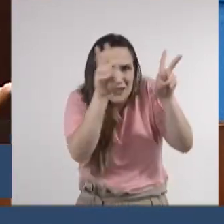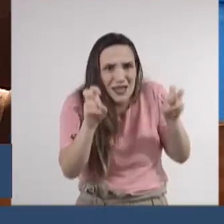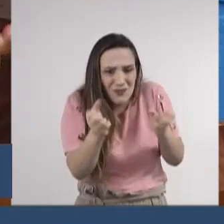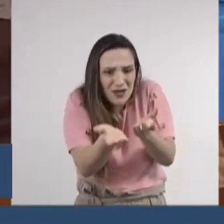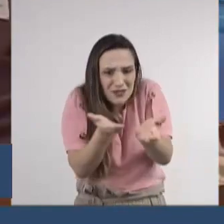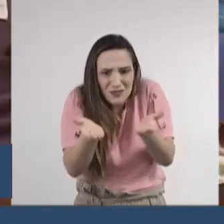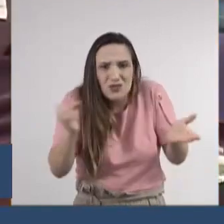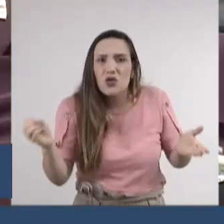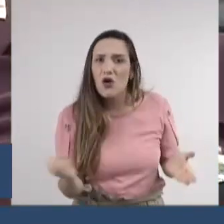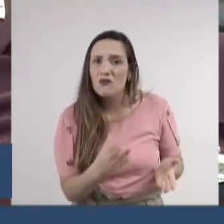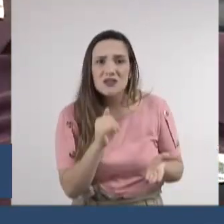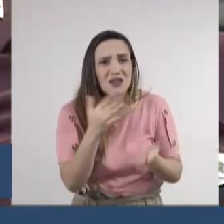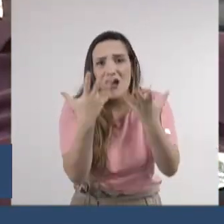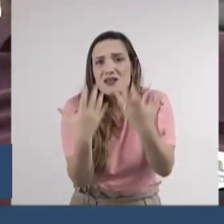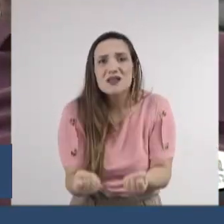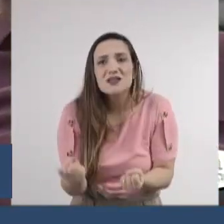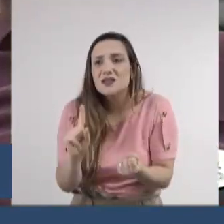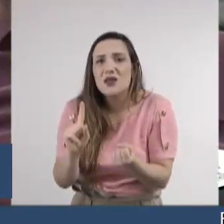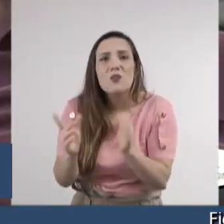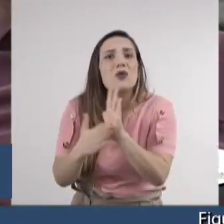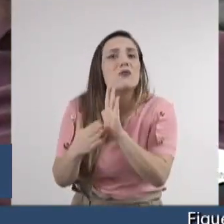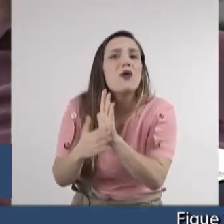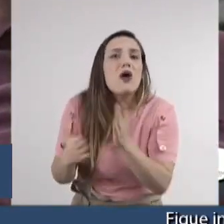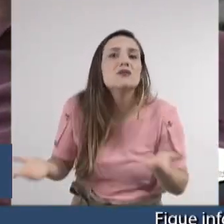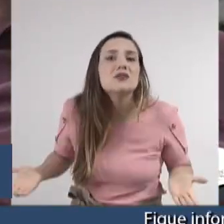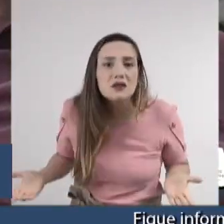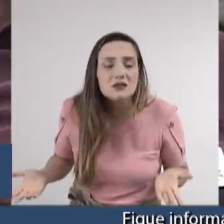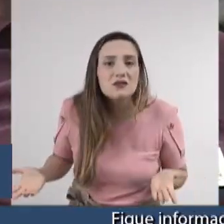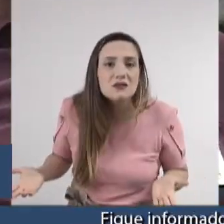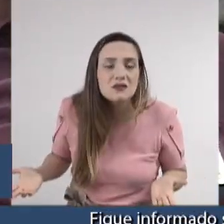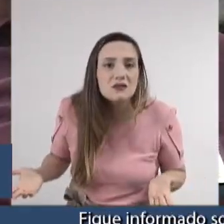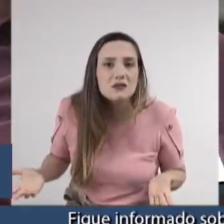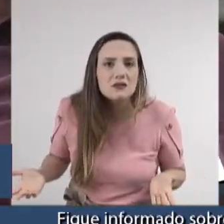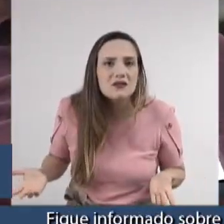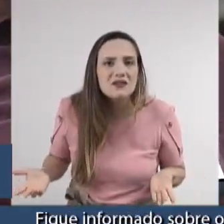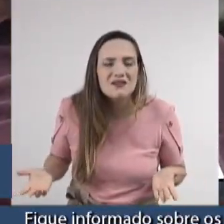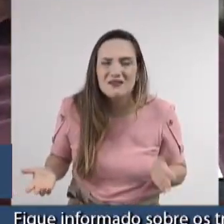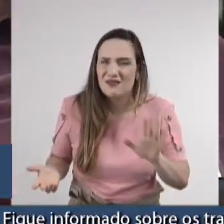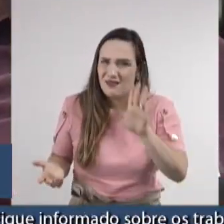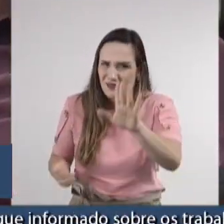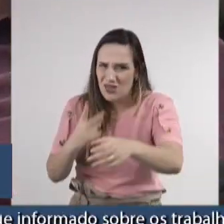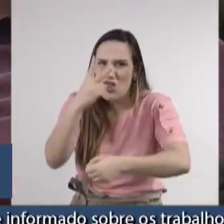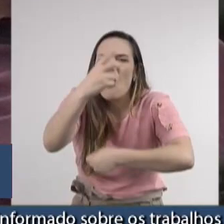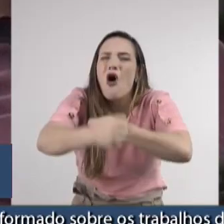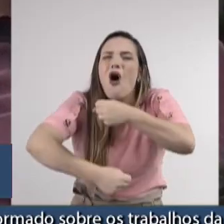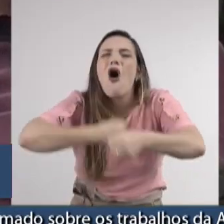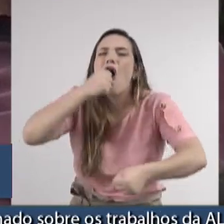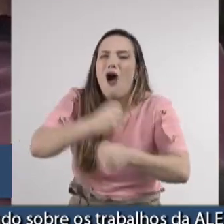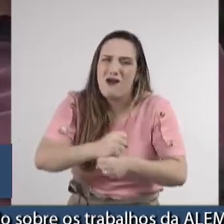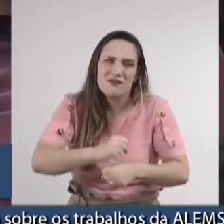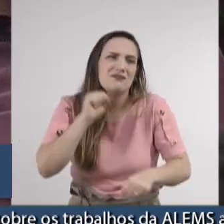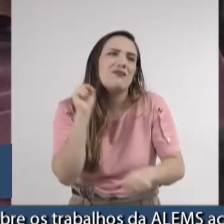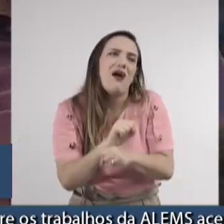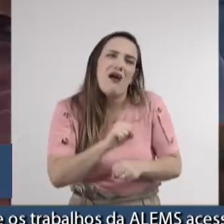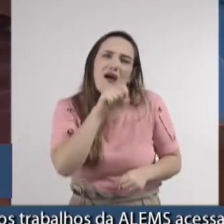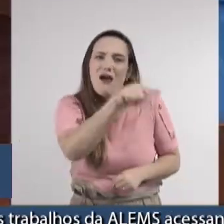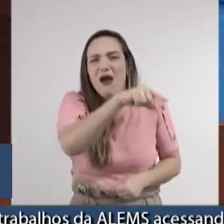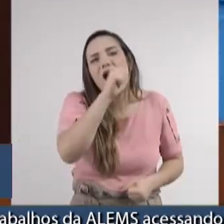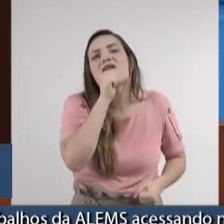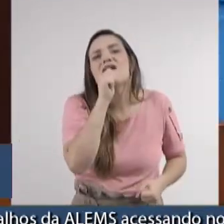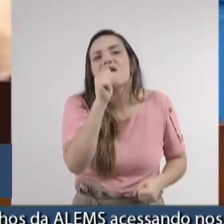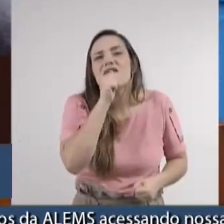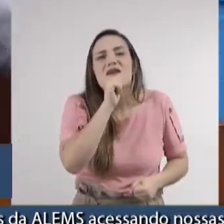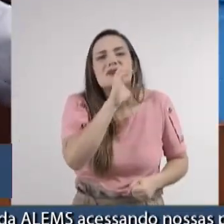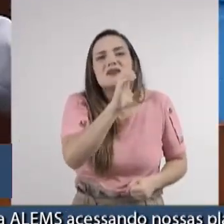você não discutir a licitação. Porque nós ainda vamos ficar mais 2 anos sob a concessão da